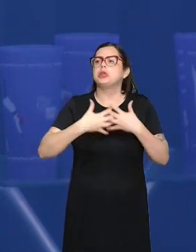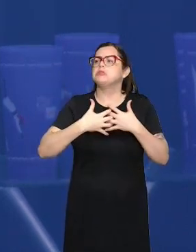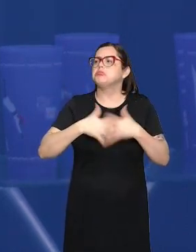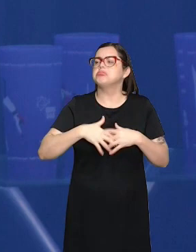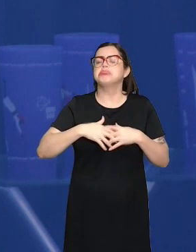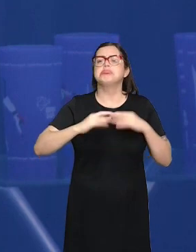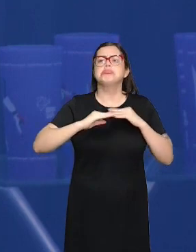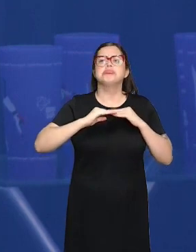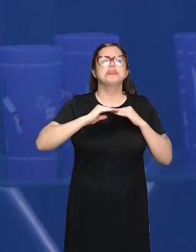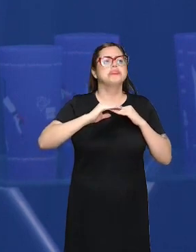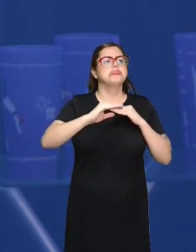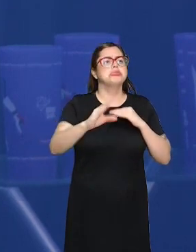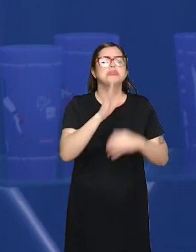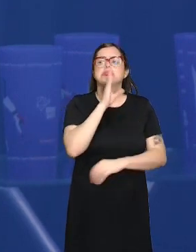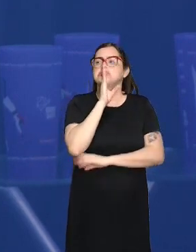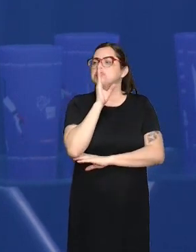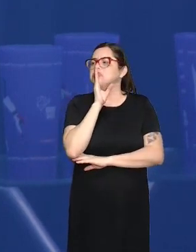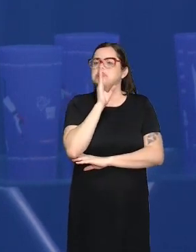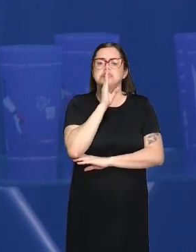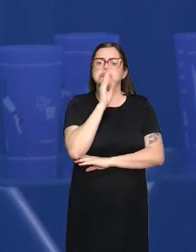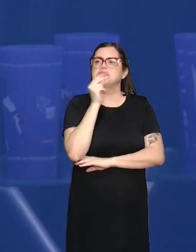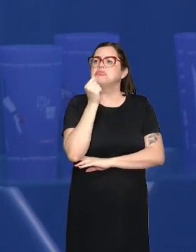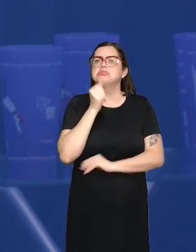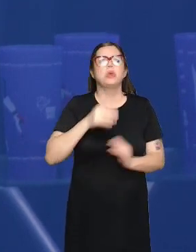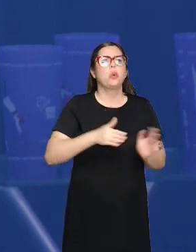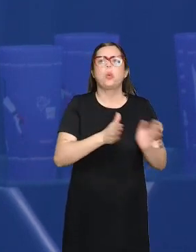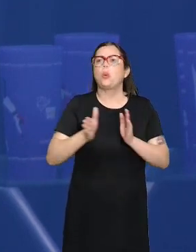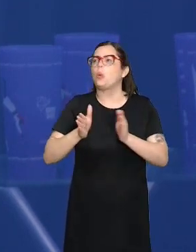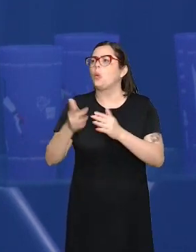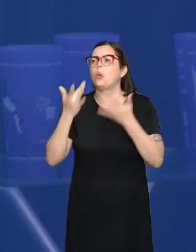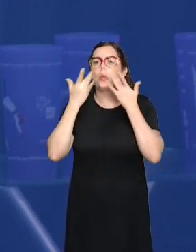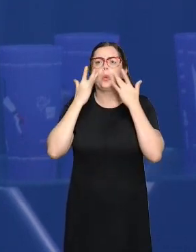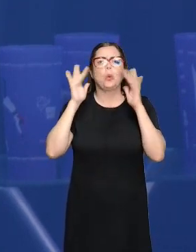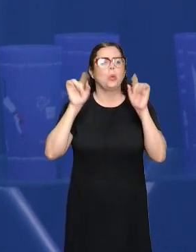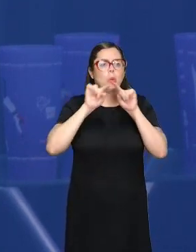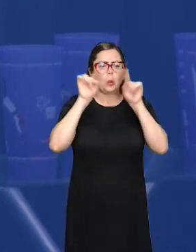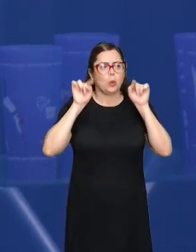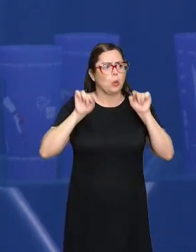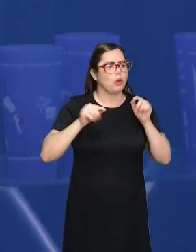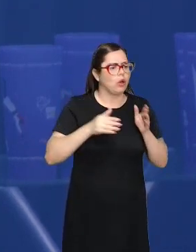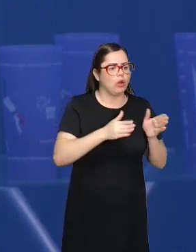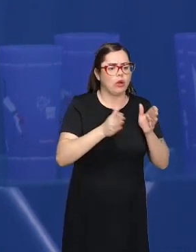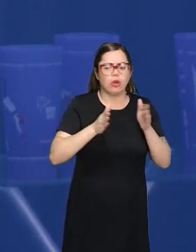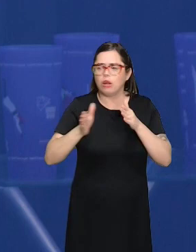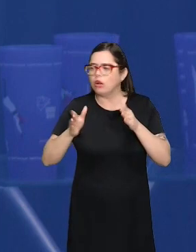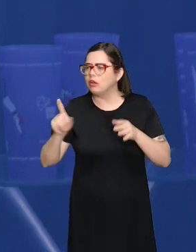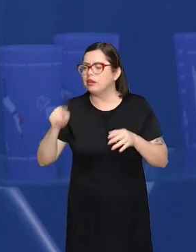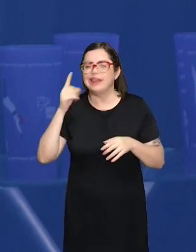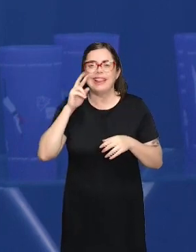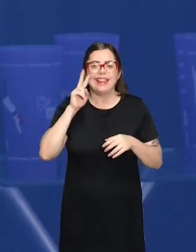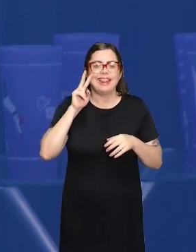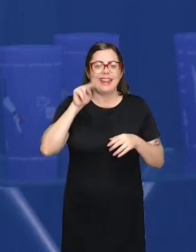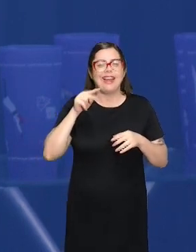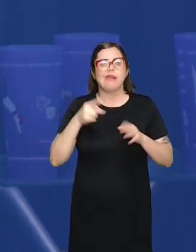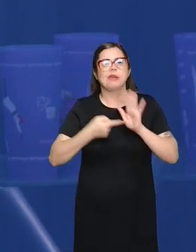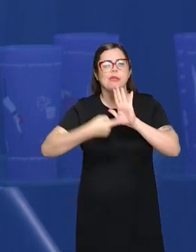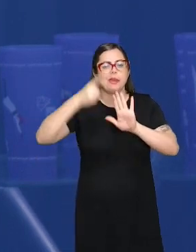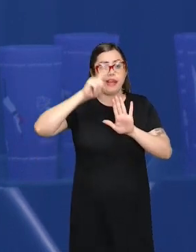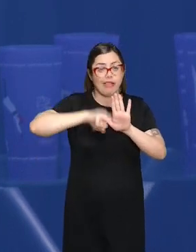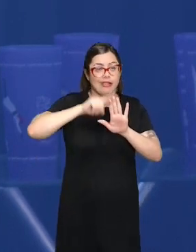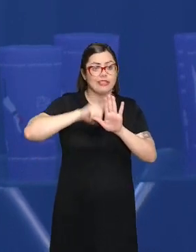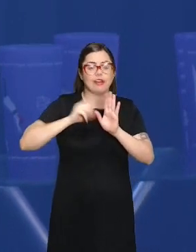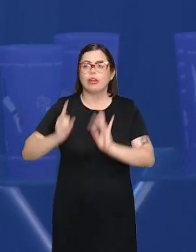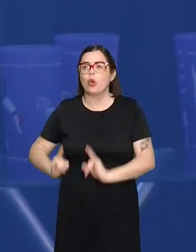gente não sabe mais qual foi o caminho que nós percorremos até ali. Costumo usar muito aquela ideia do cachorro de apartamento, né, que é muito antiga, de o